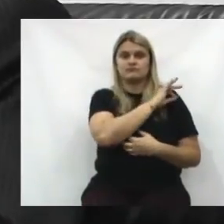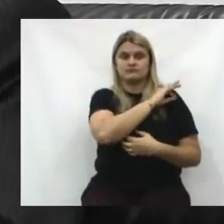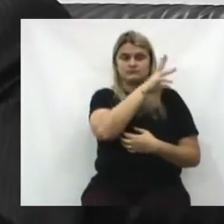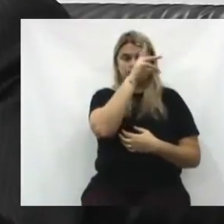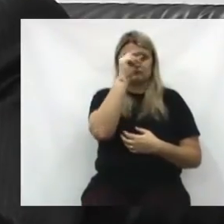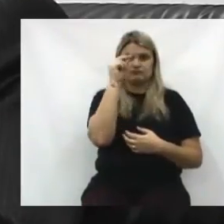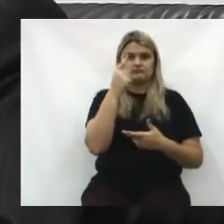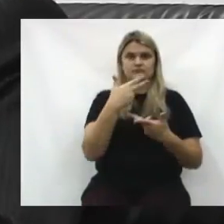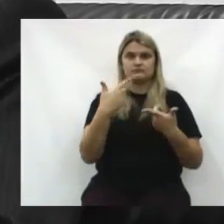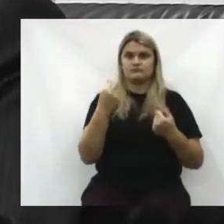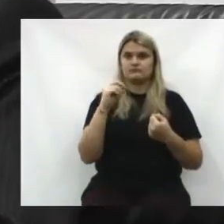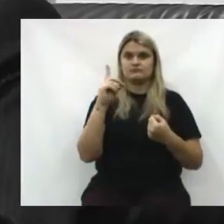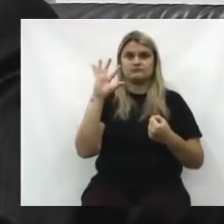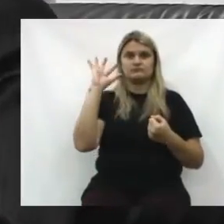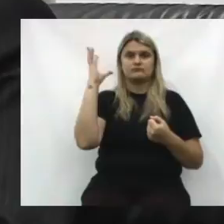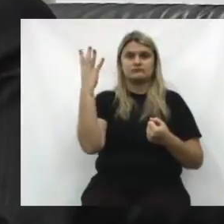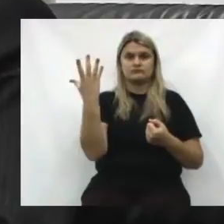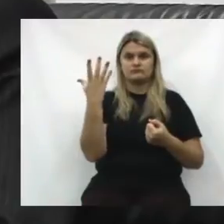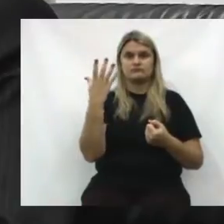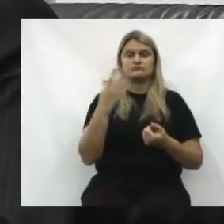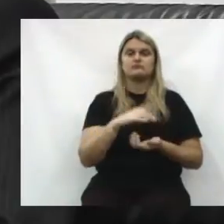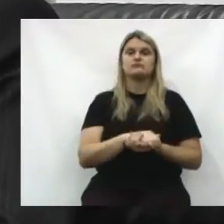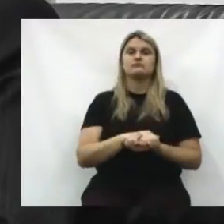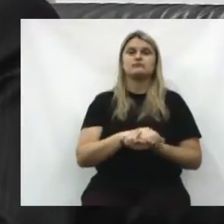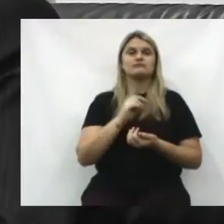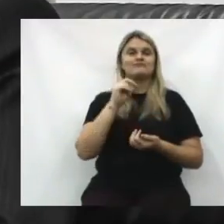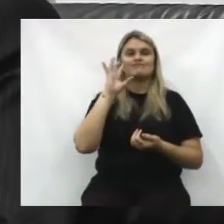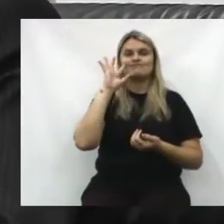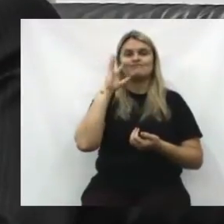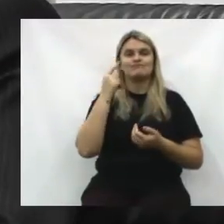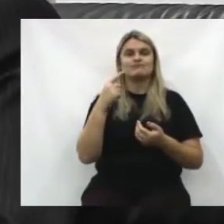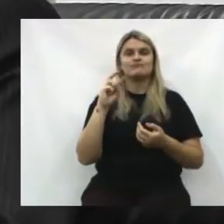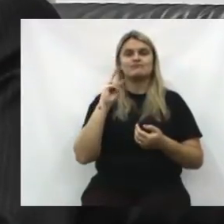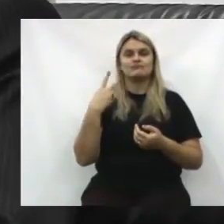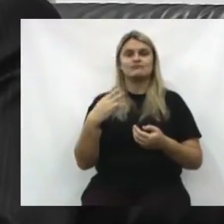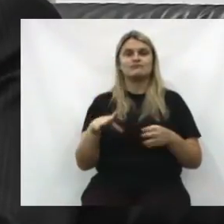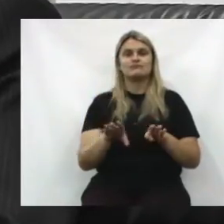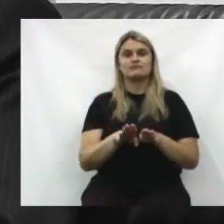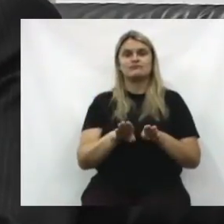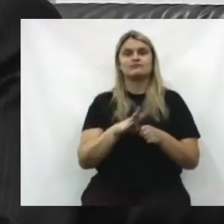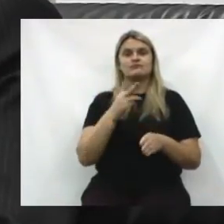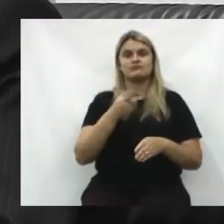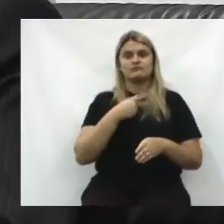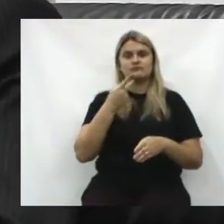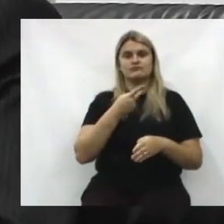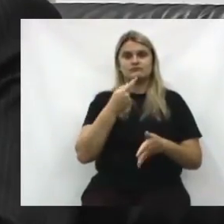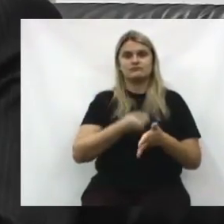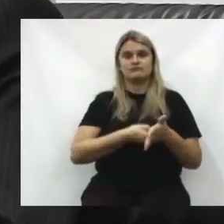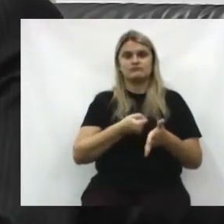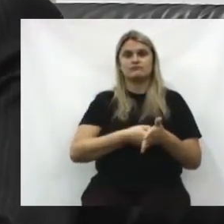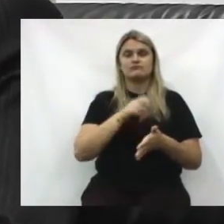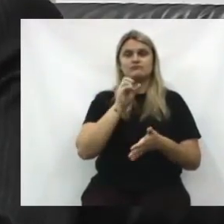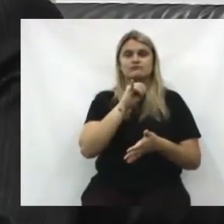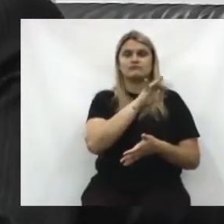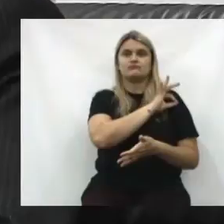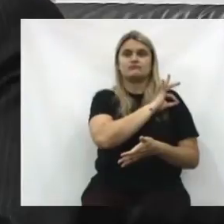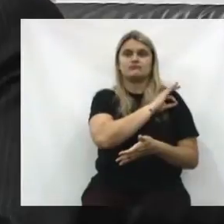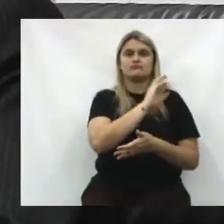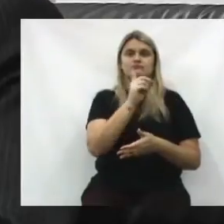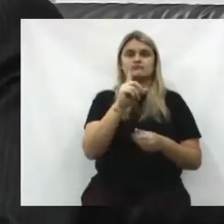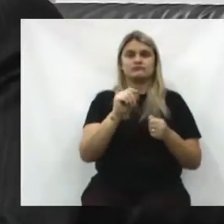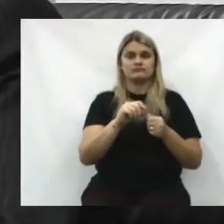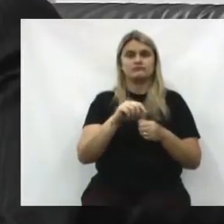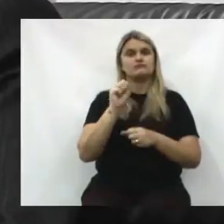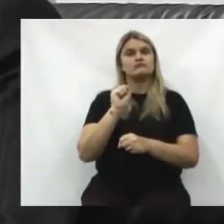houver a sensibilidade do prefeito, as coisas não vão acontecer, aí não vai resolver o vereador também ficar falando, cobrando,